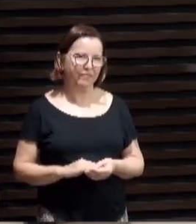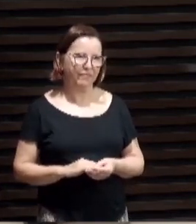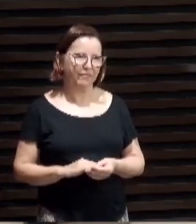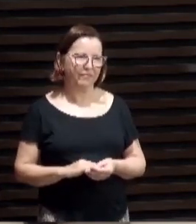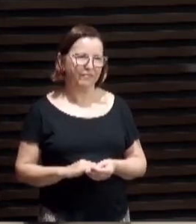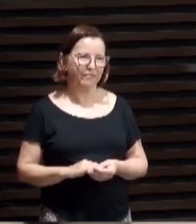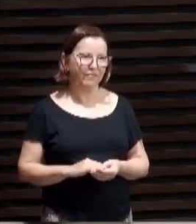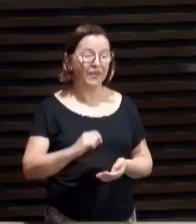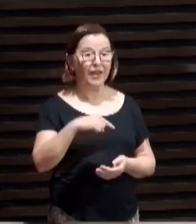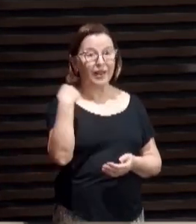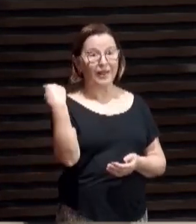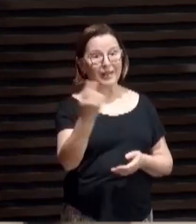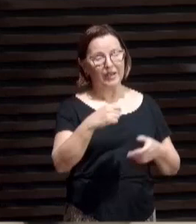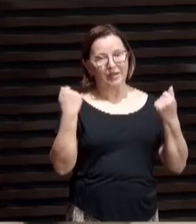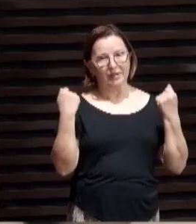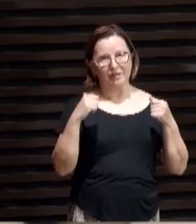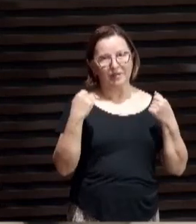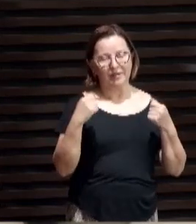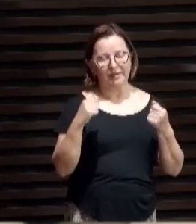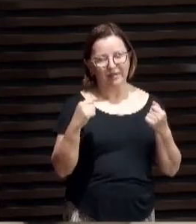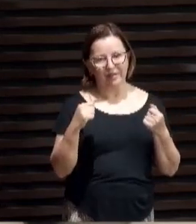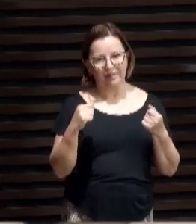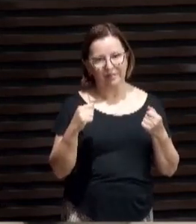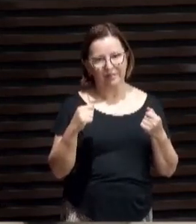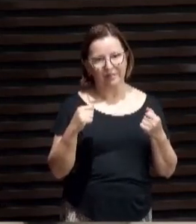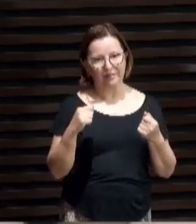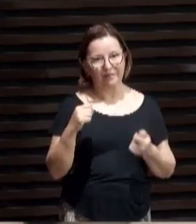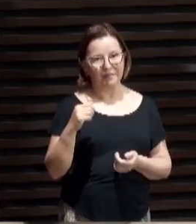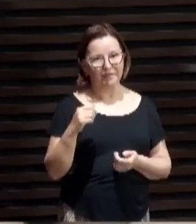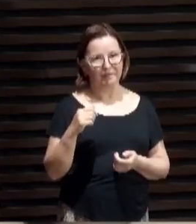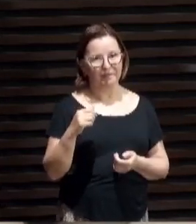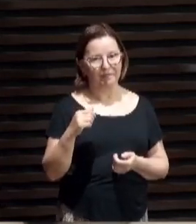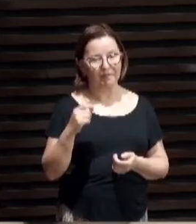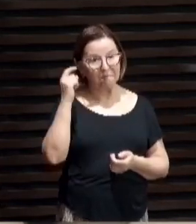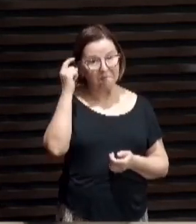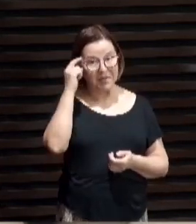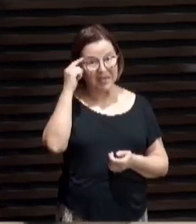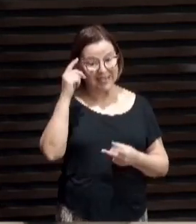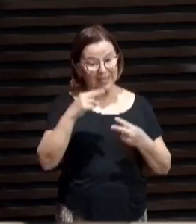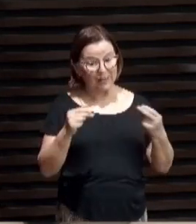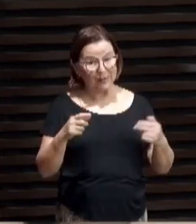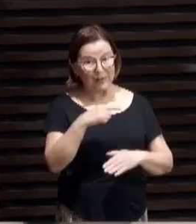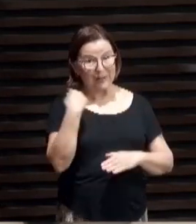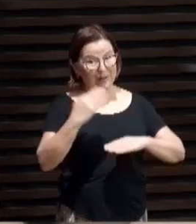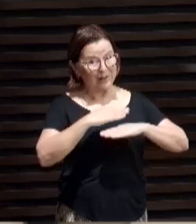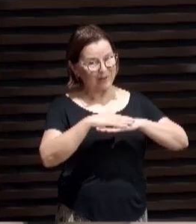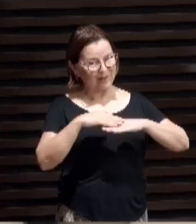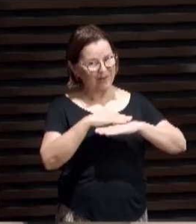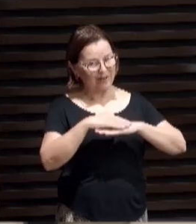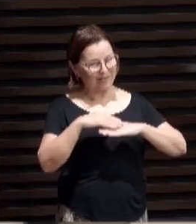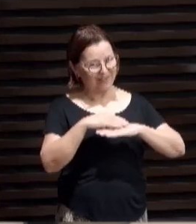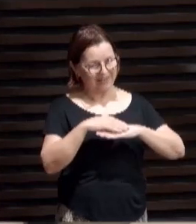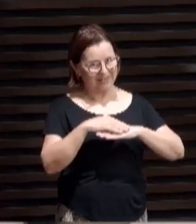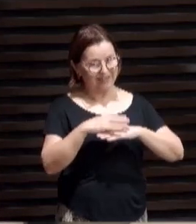Nós precisamos ter a noção do que nós estamos conversando, do que nós estamos comendo e do que nós